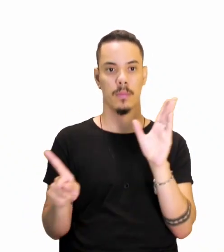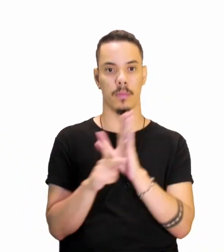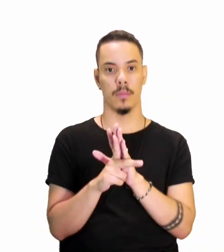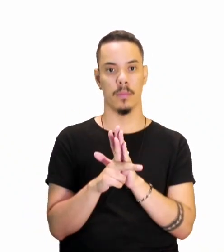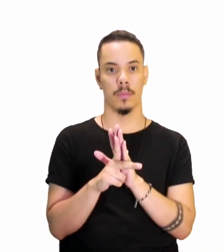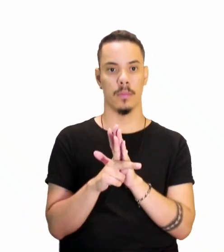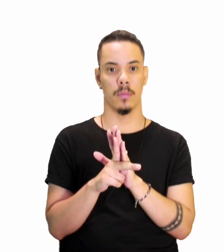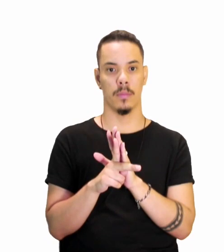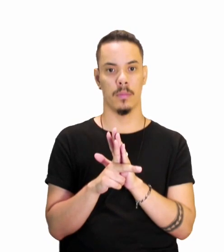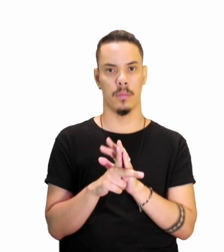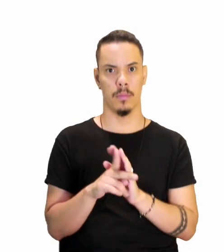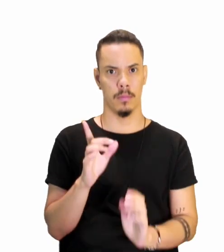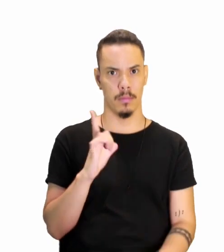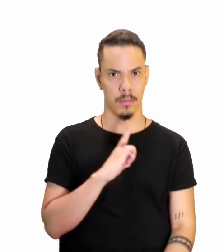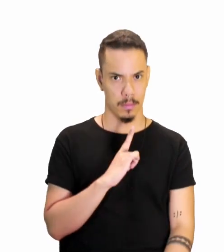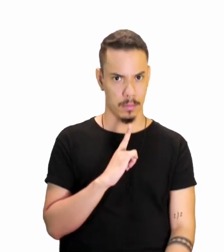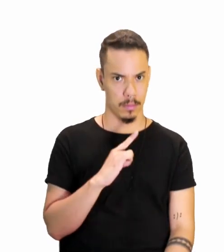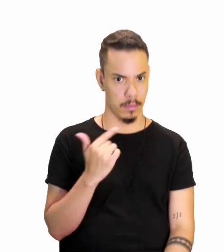próprios, não tem?